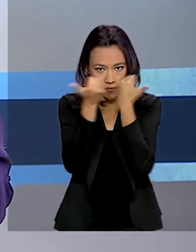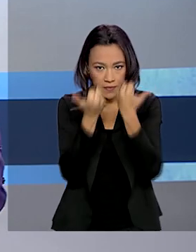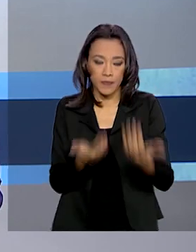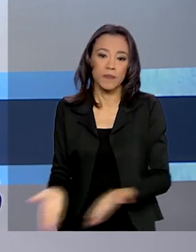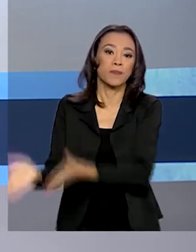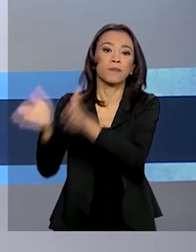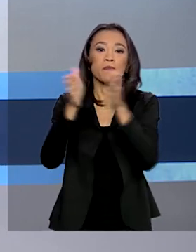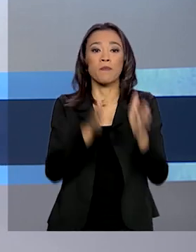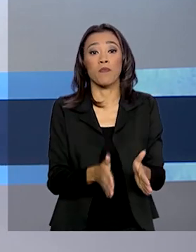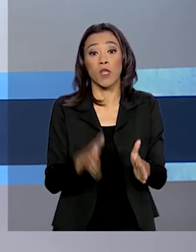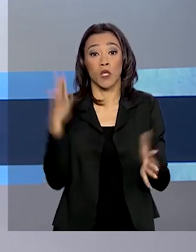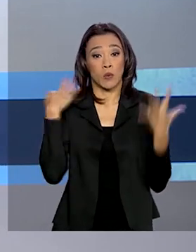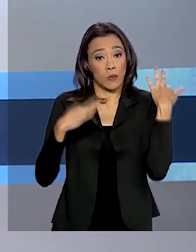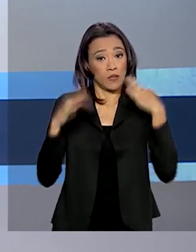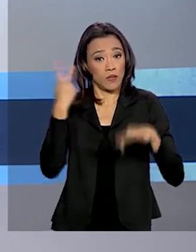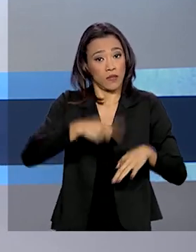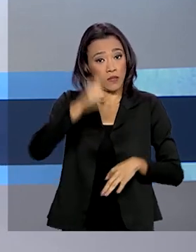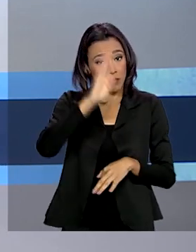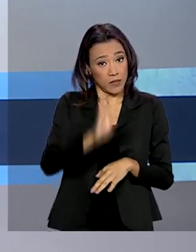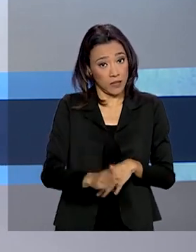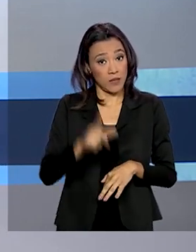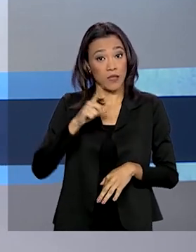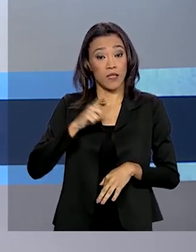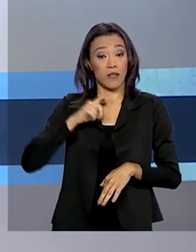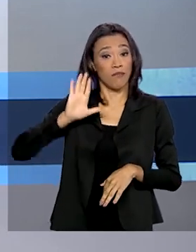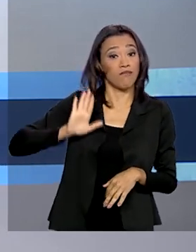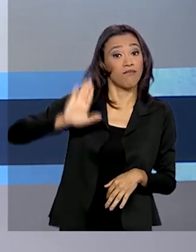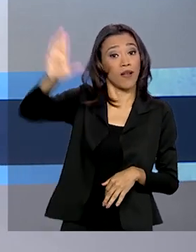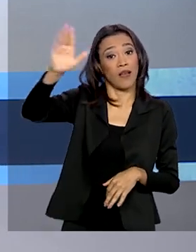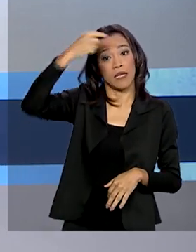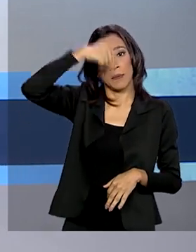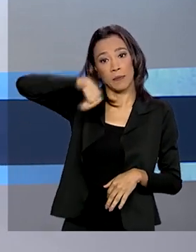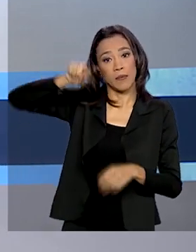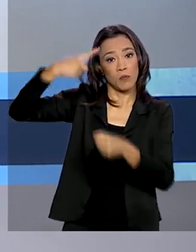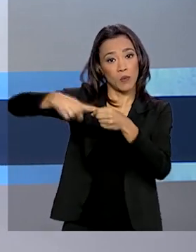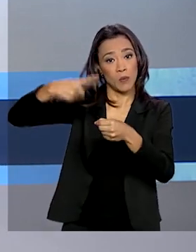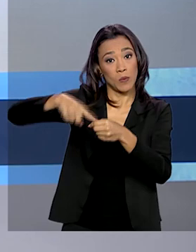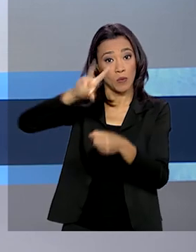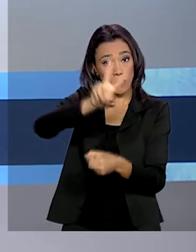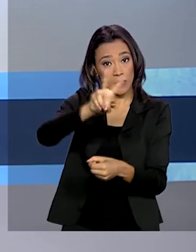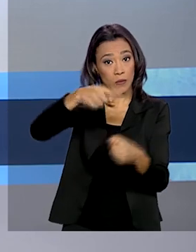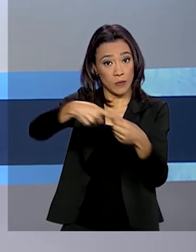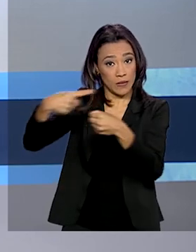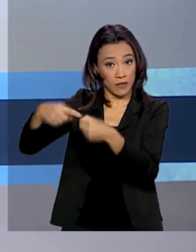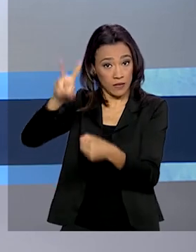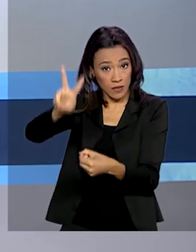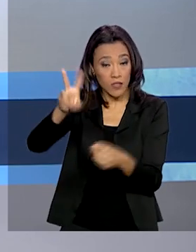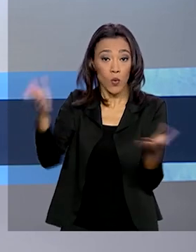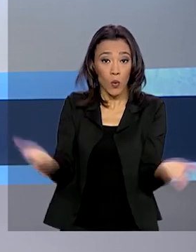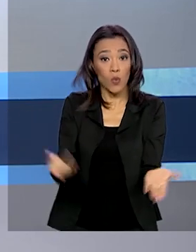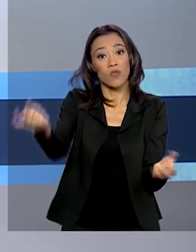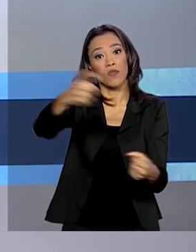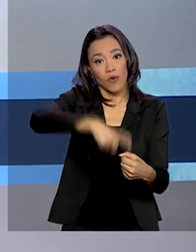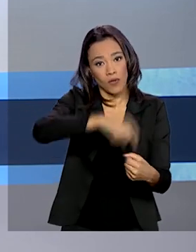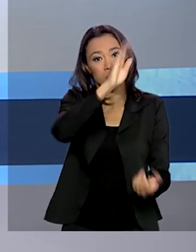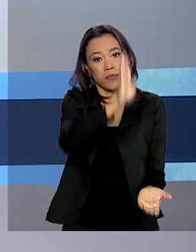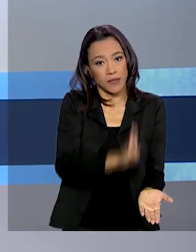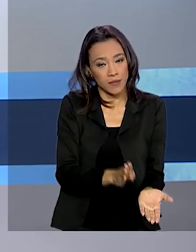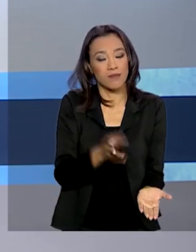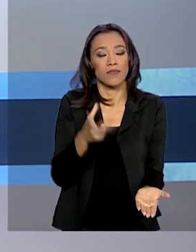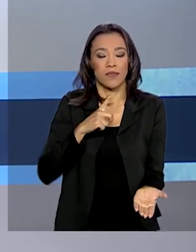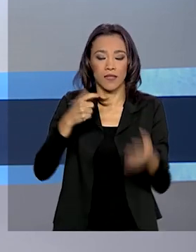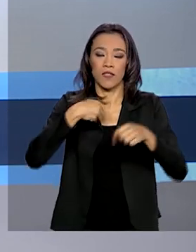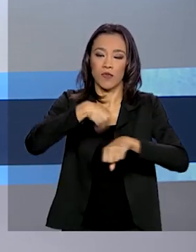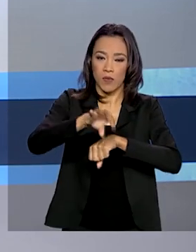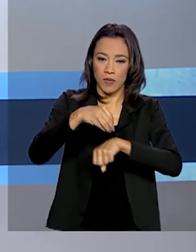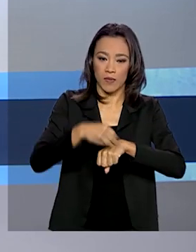E turistas brasileiros que estão retidos em Lima e em Cusco, no Peru, retornam hoje ao Brasil. A repórter Luciana Colares de Holanda tem